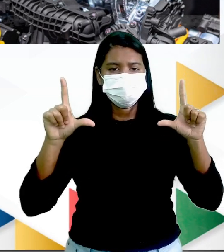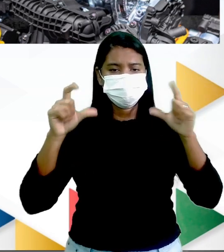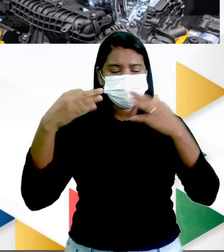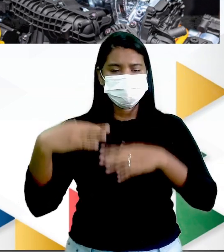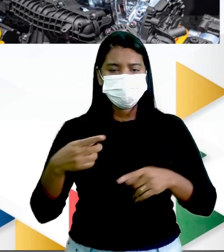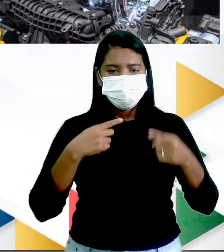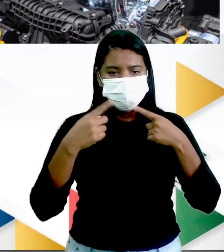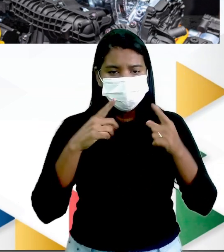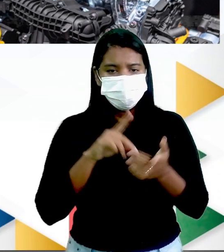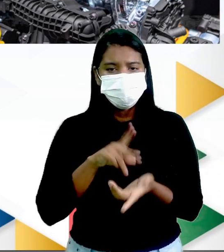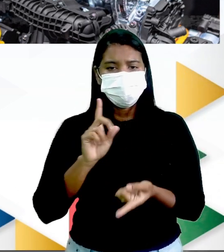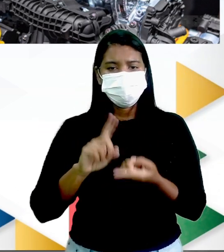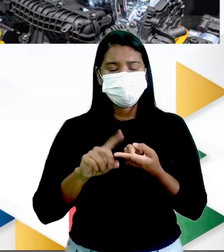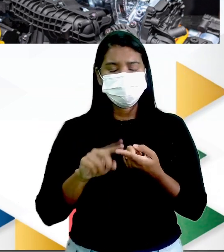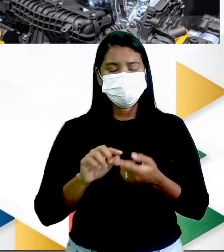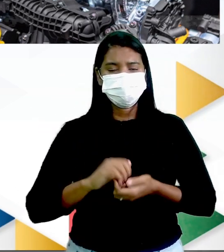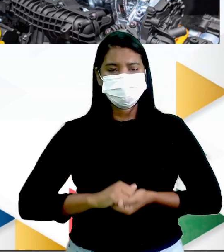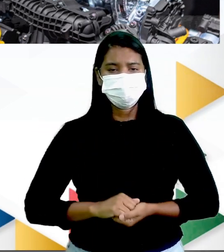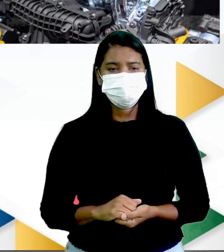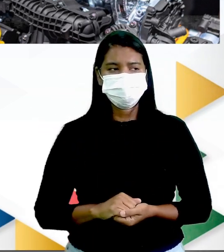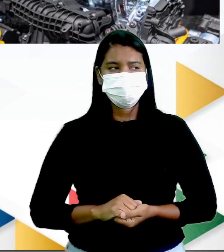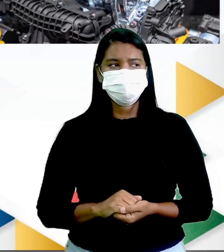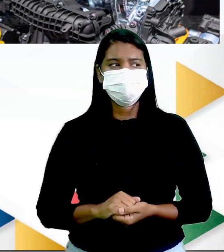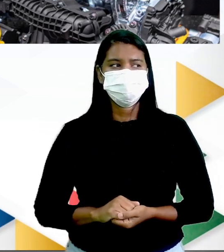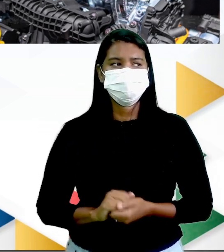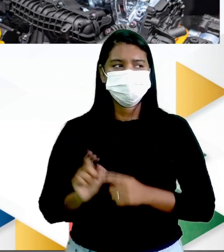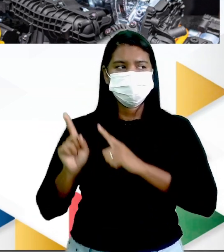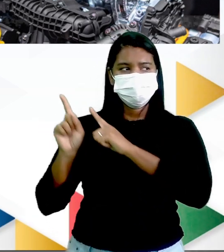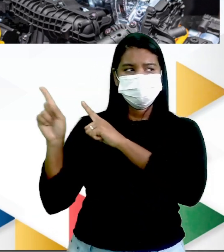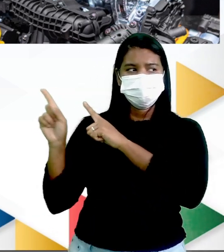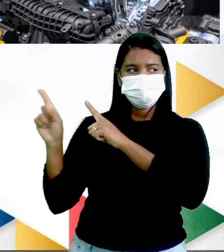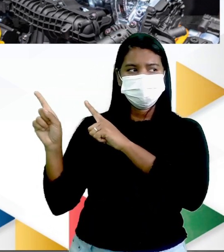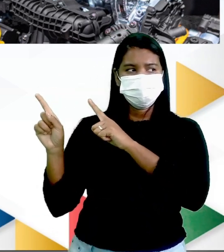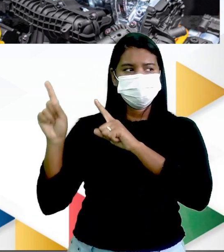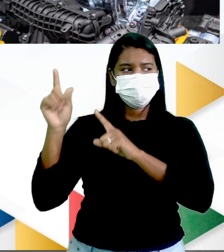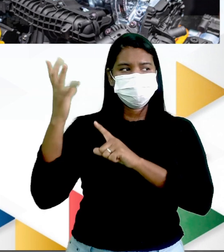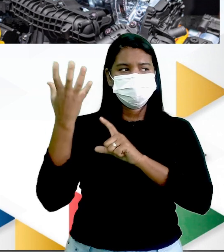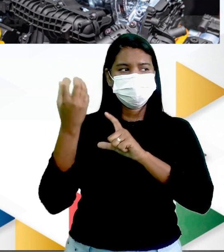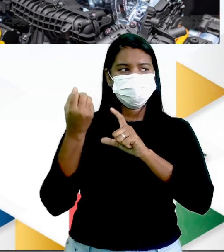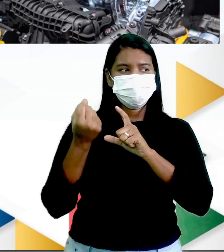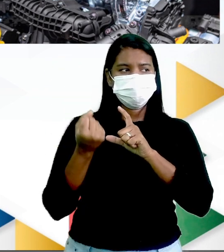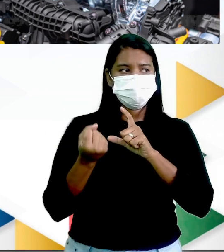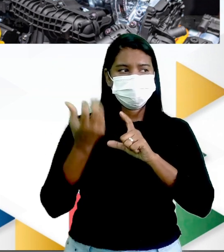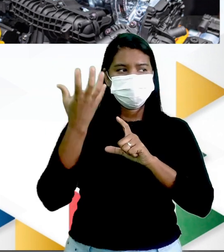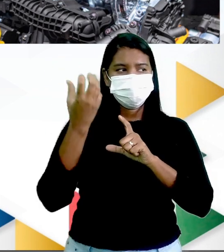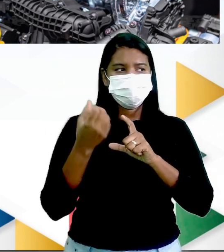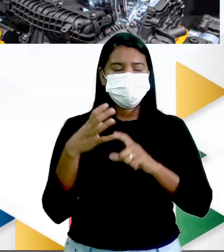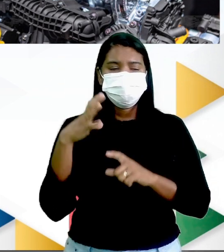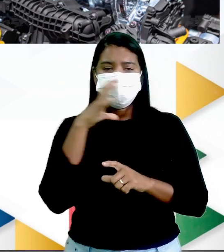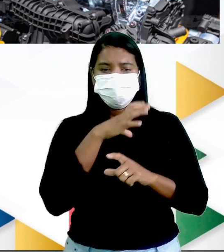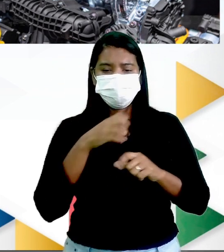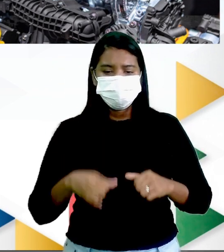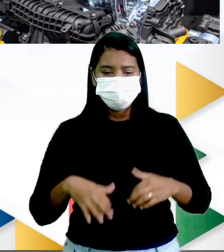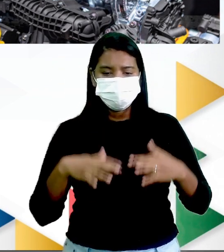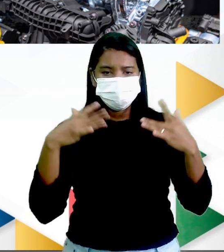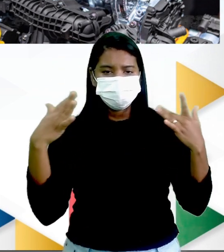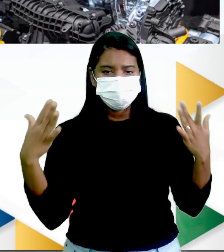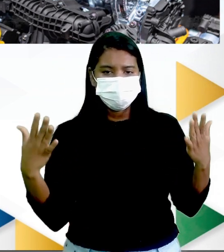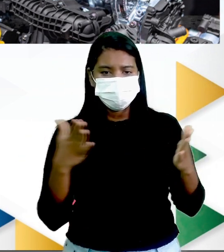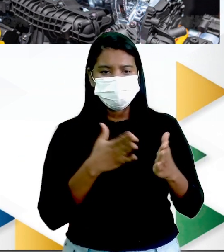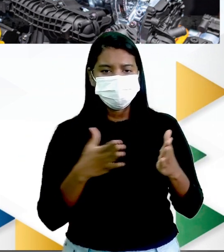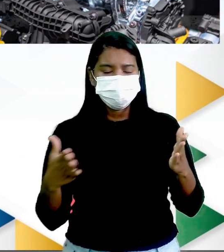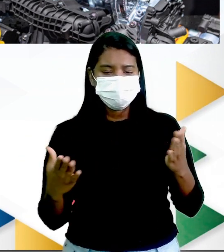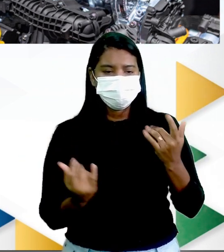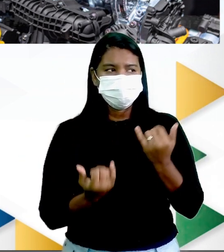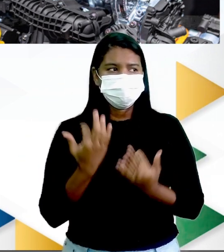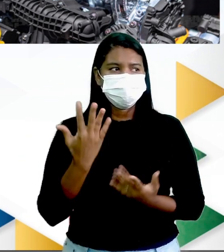gente discutir é com relação a eles, por exemplo, absorvem o calor que é produzido a partir da chamada